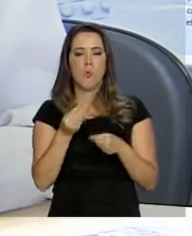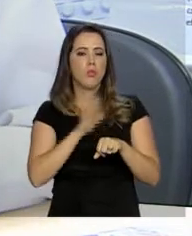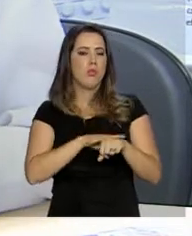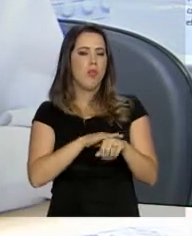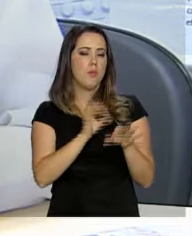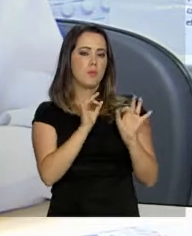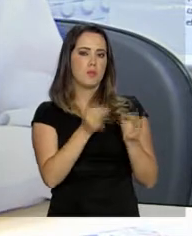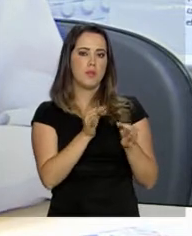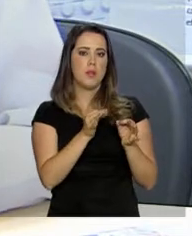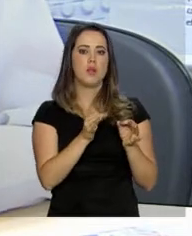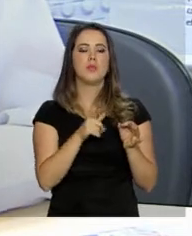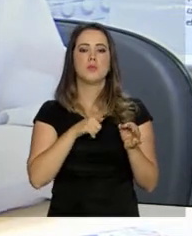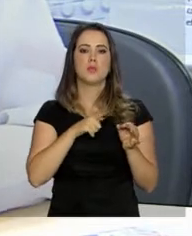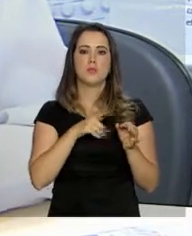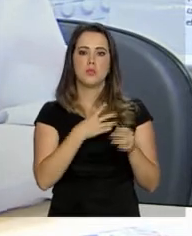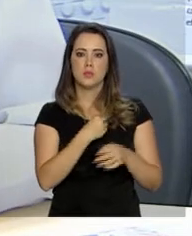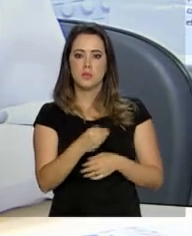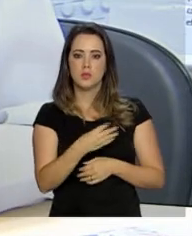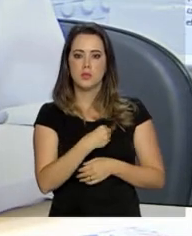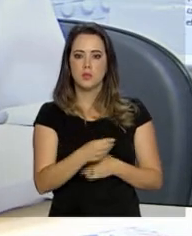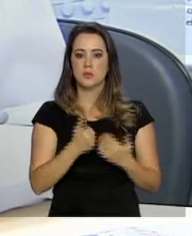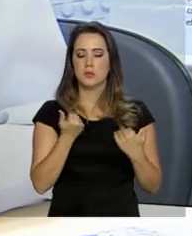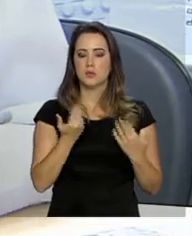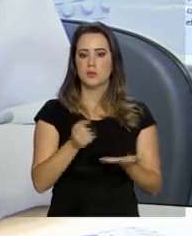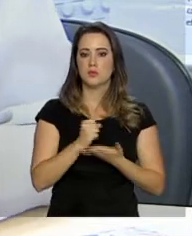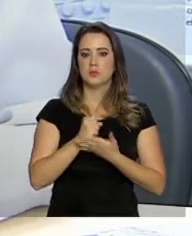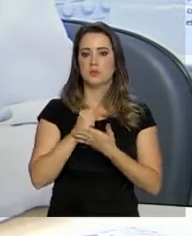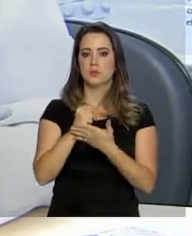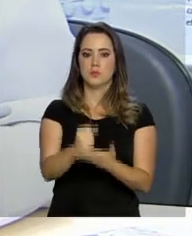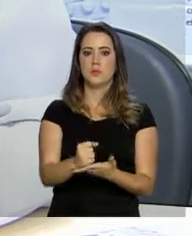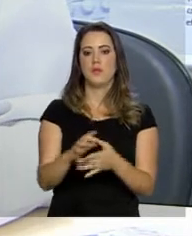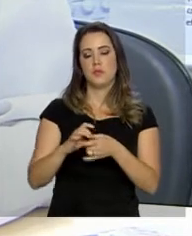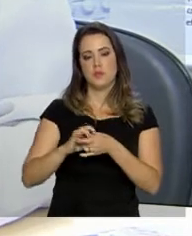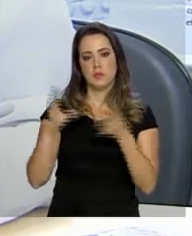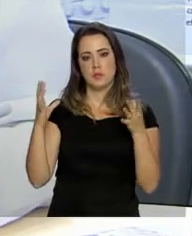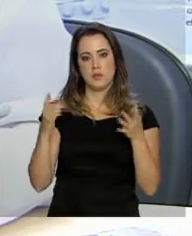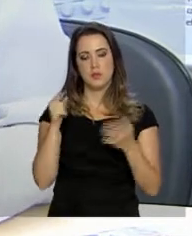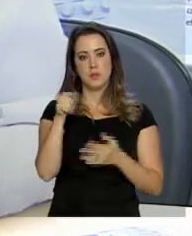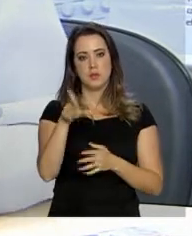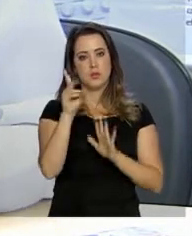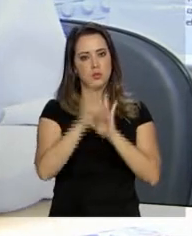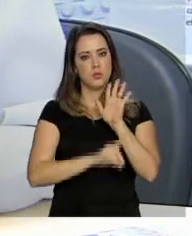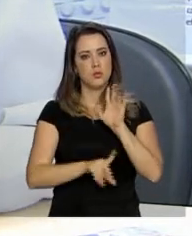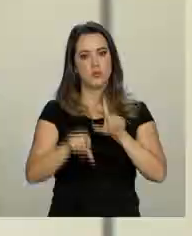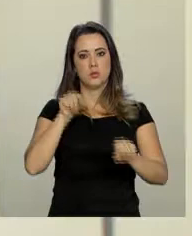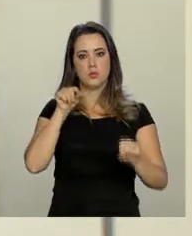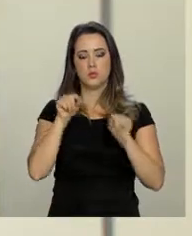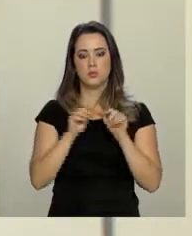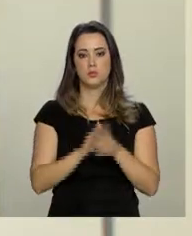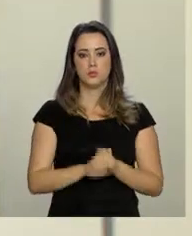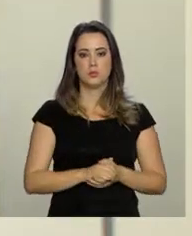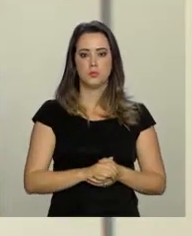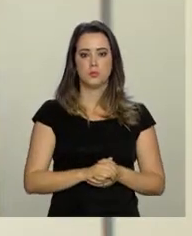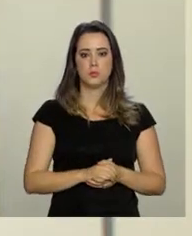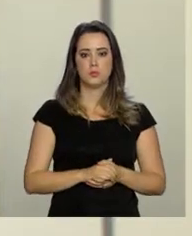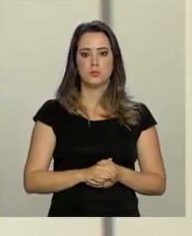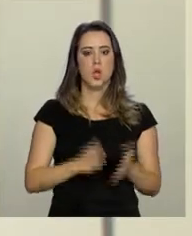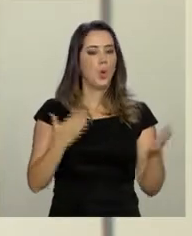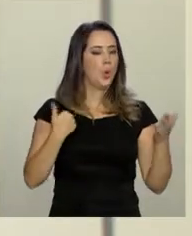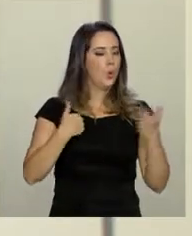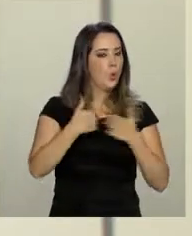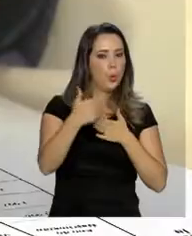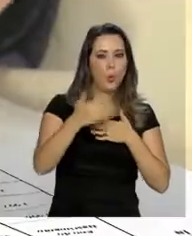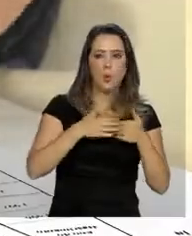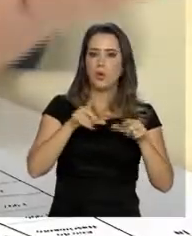constituírem a sua prole né então em oferecer a autonomia e direito de escolha independente do método